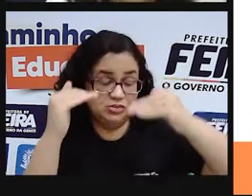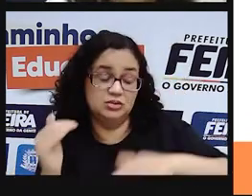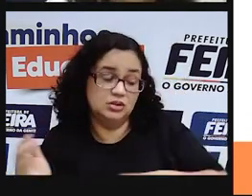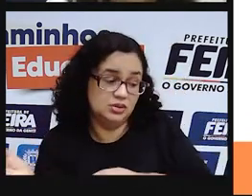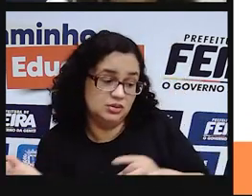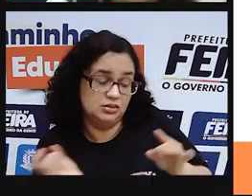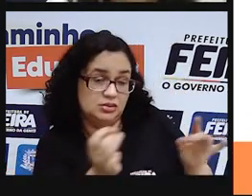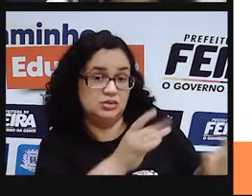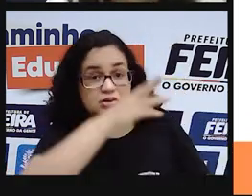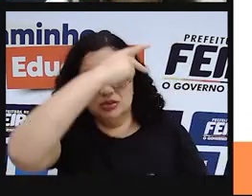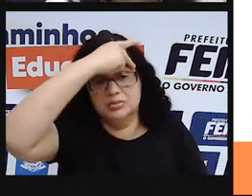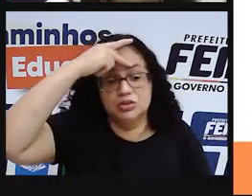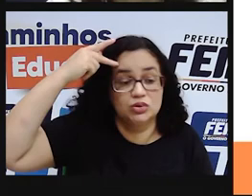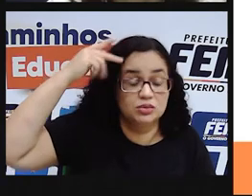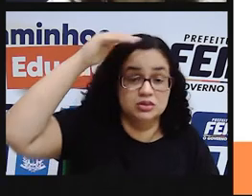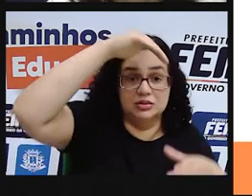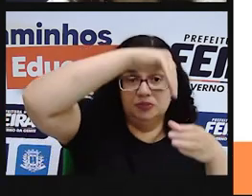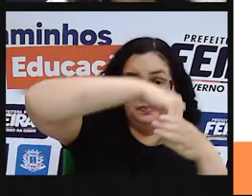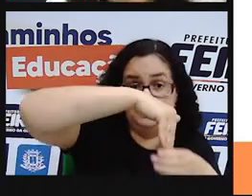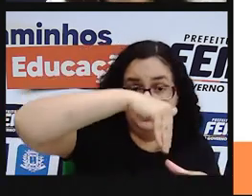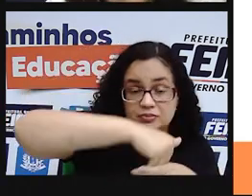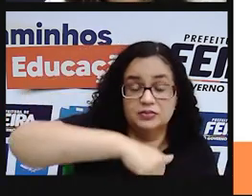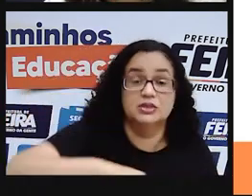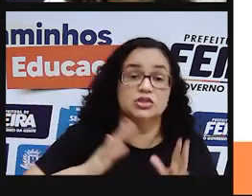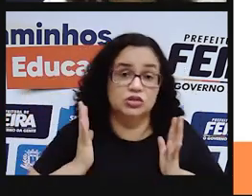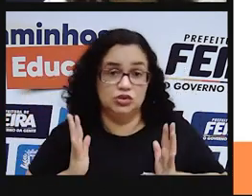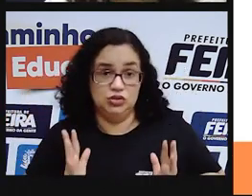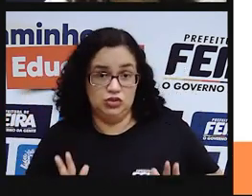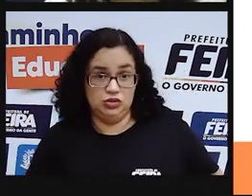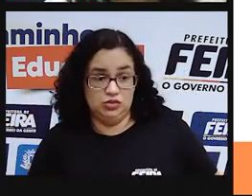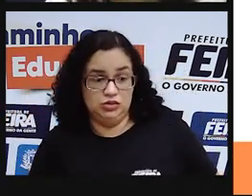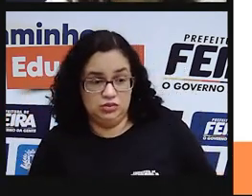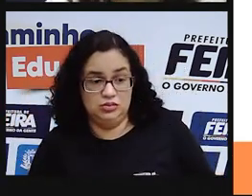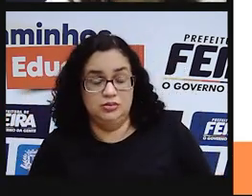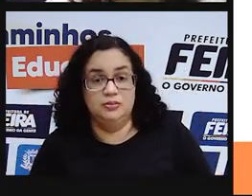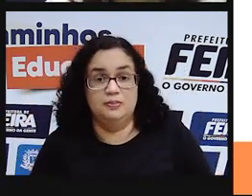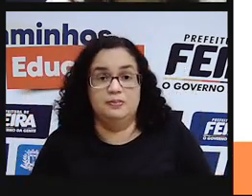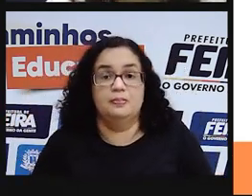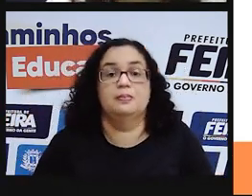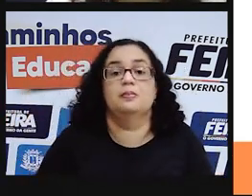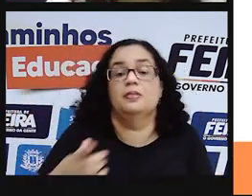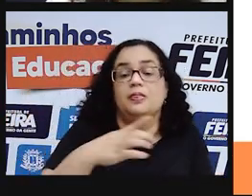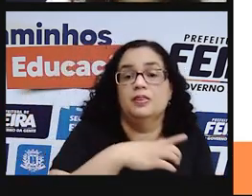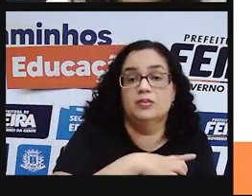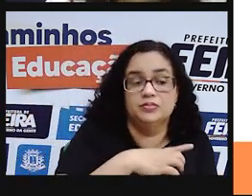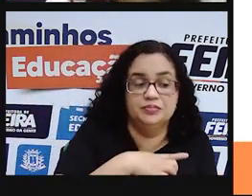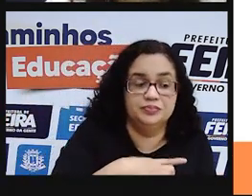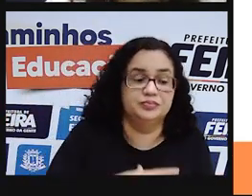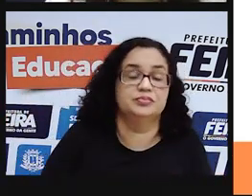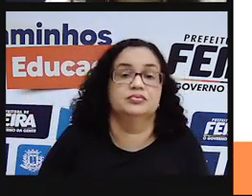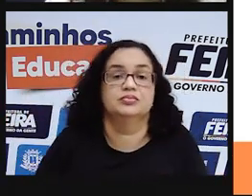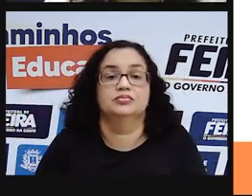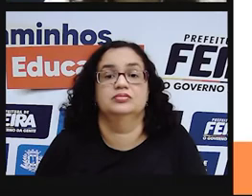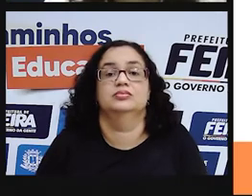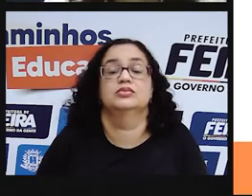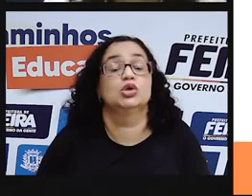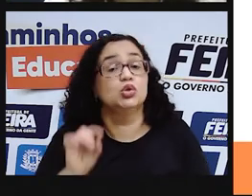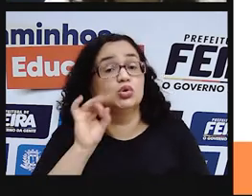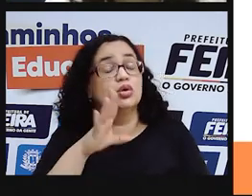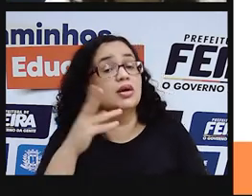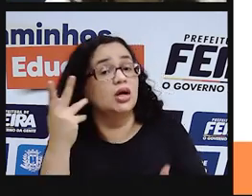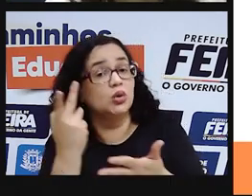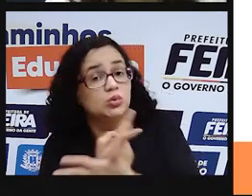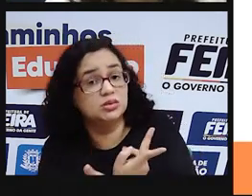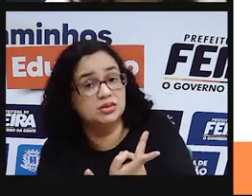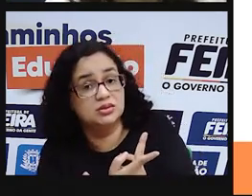desocupação dos habitantes e regulares de um par de realizar as obras de saneamento básico só que o